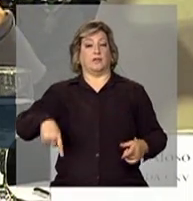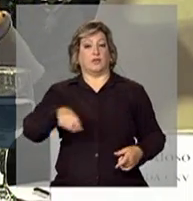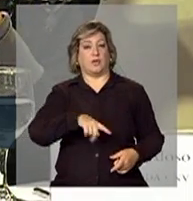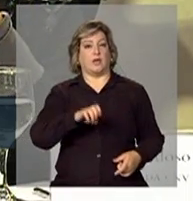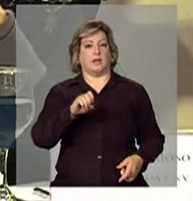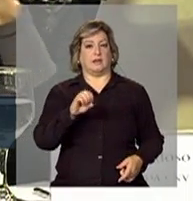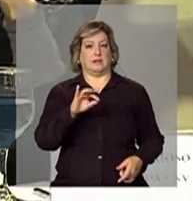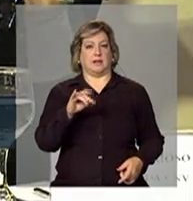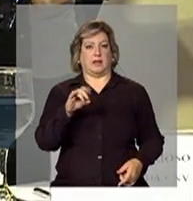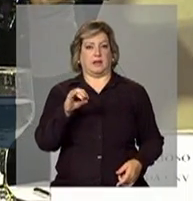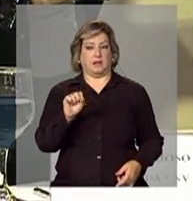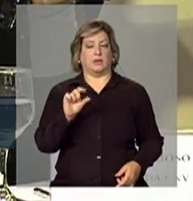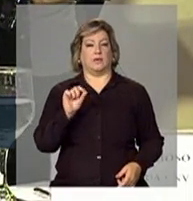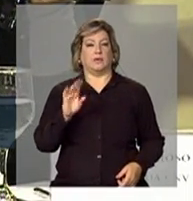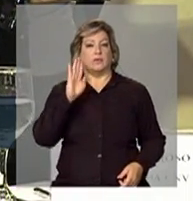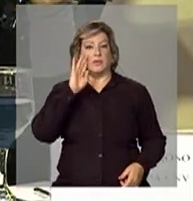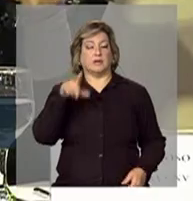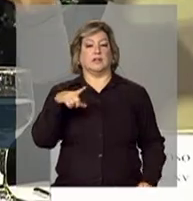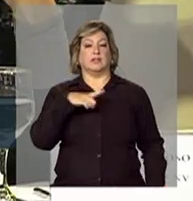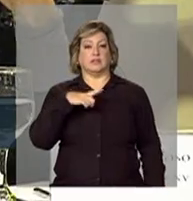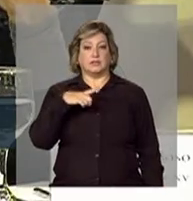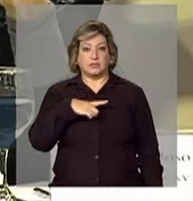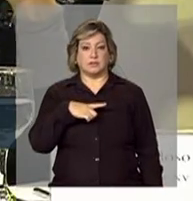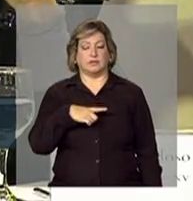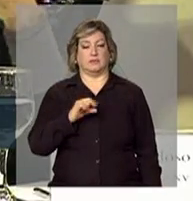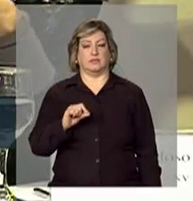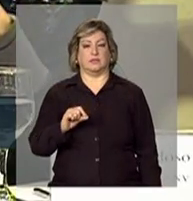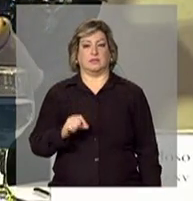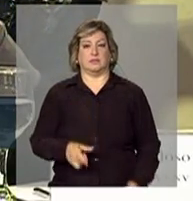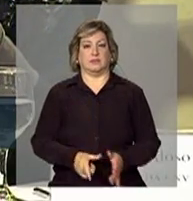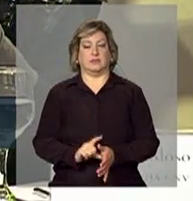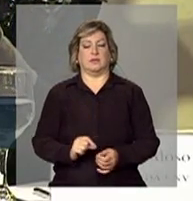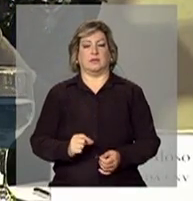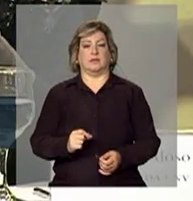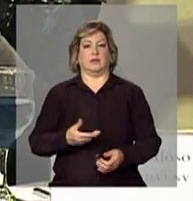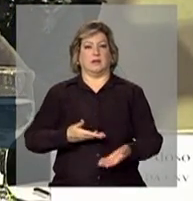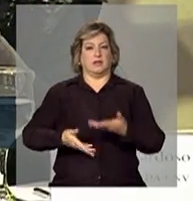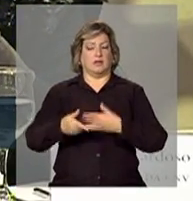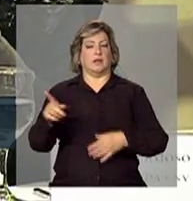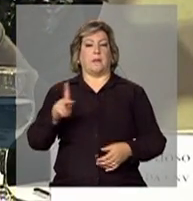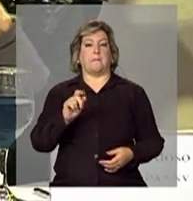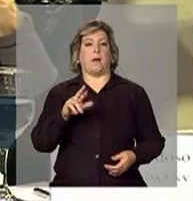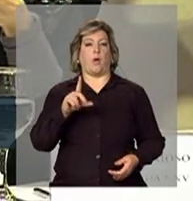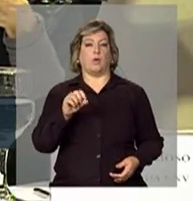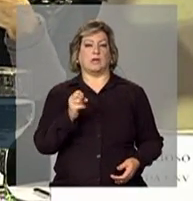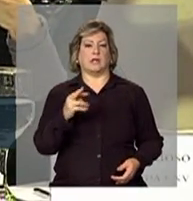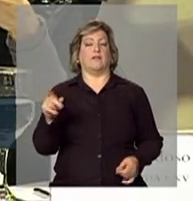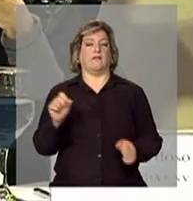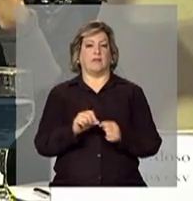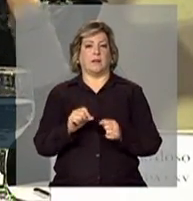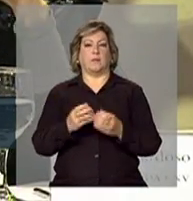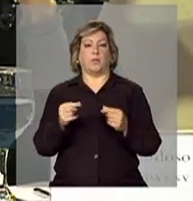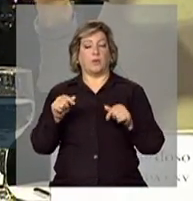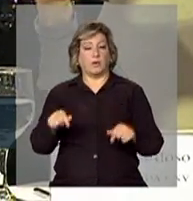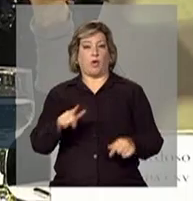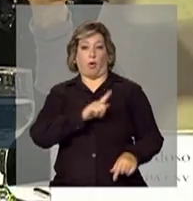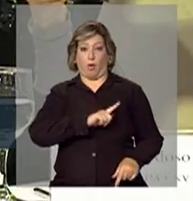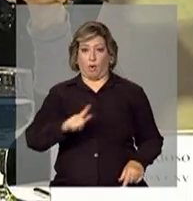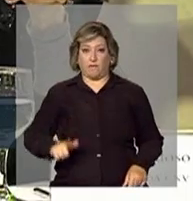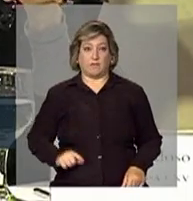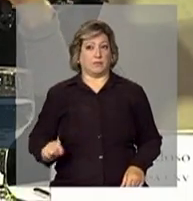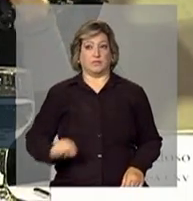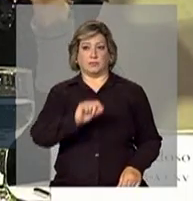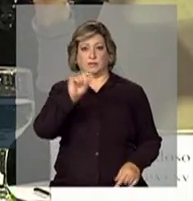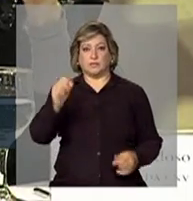estados. Tínhamos, inclusive, articulado, o Paulo Sérgio fez muito isso, com governadores, a criação de uma comissão